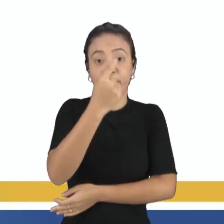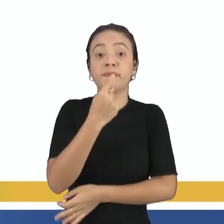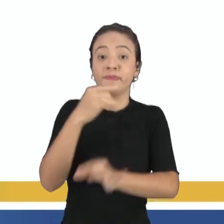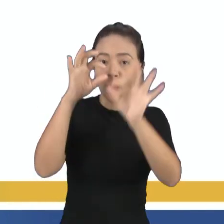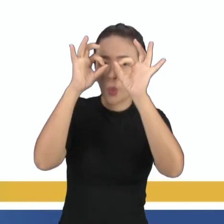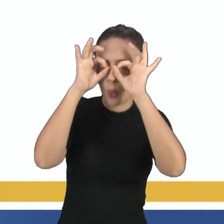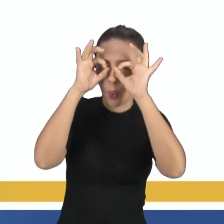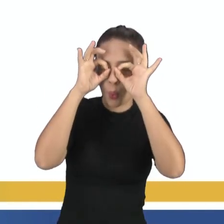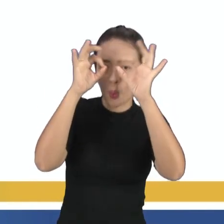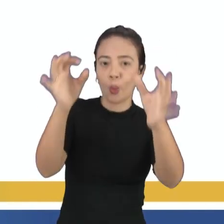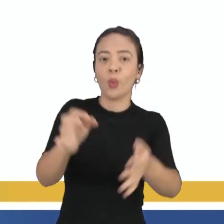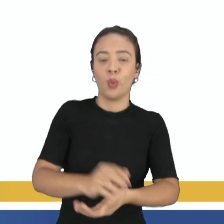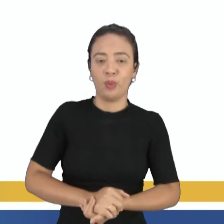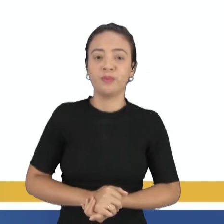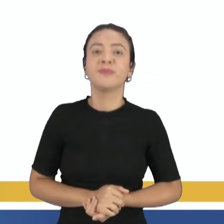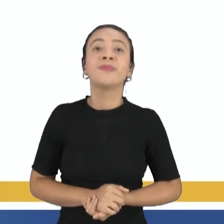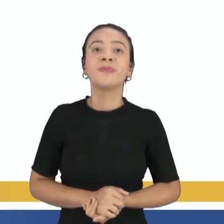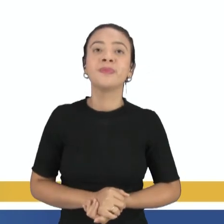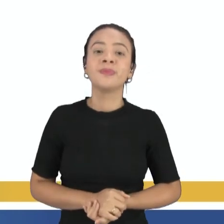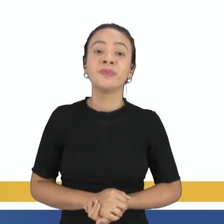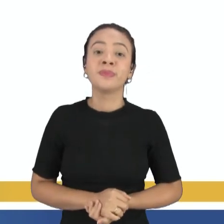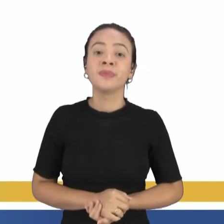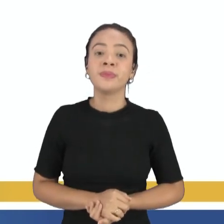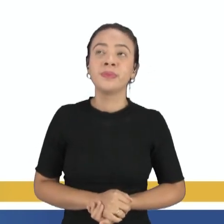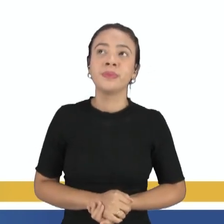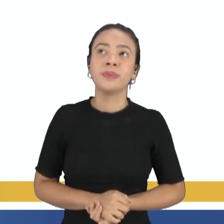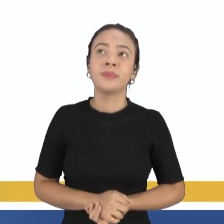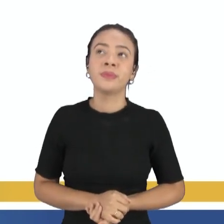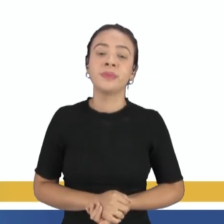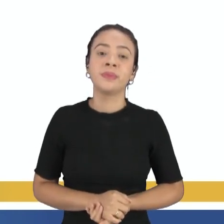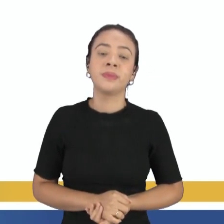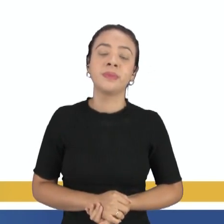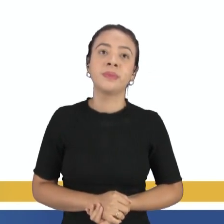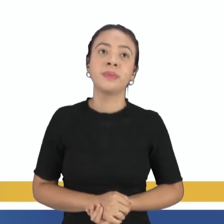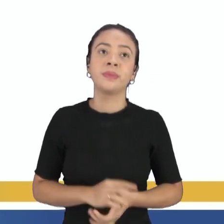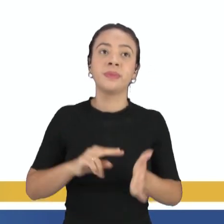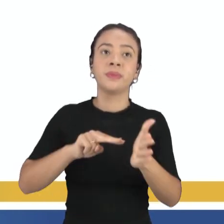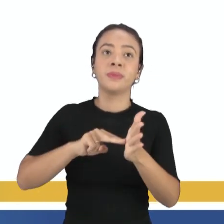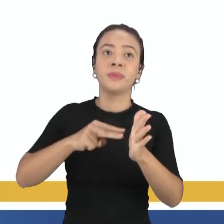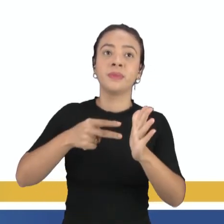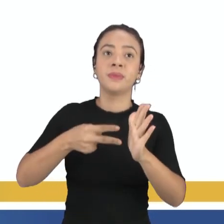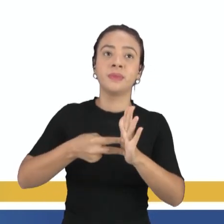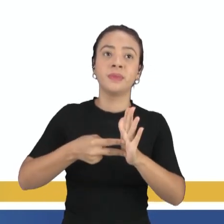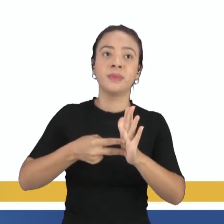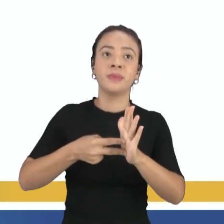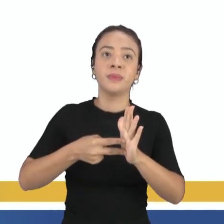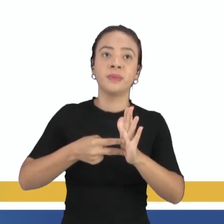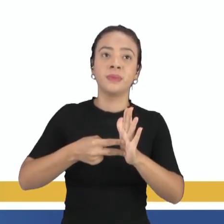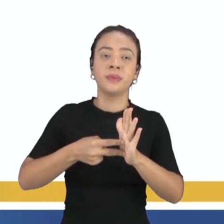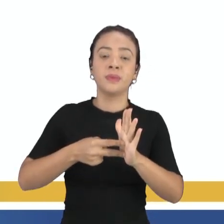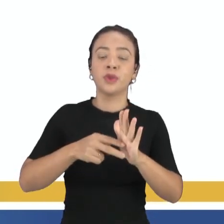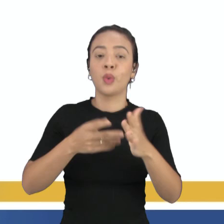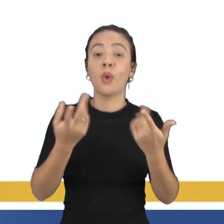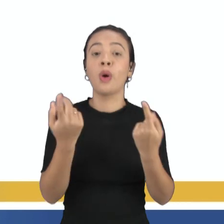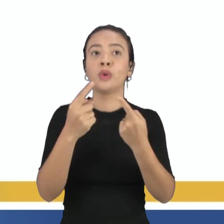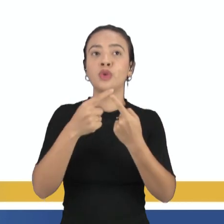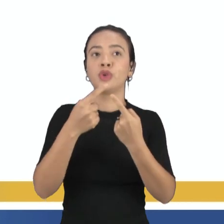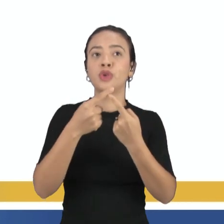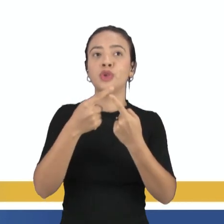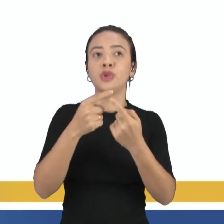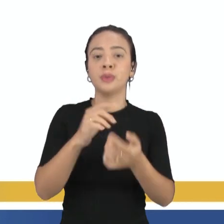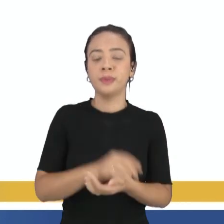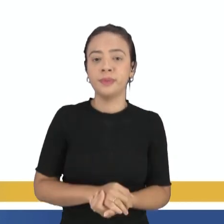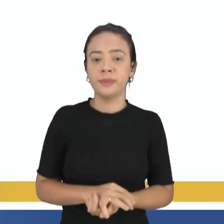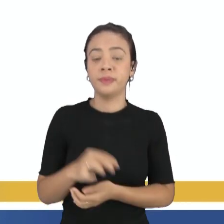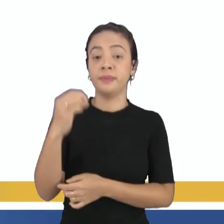imagem aí, ela caracteriza por que tipo de simetria?